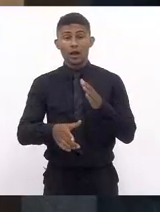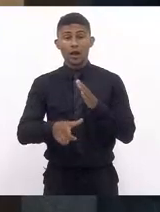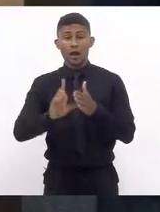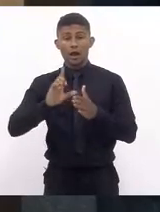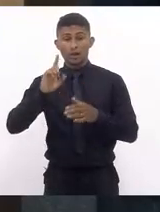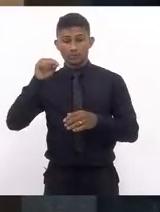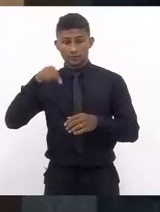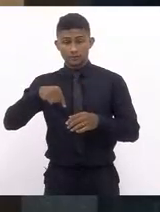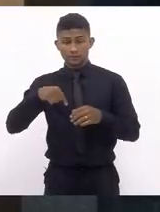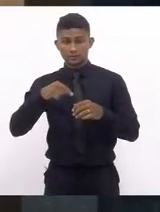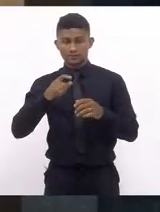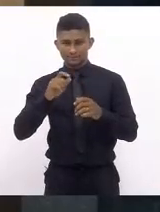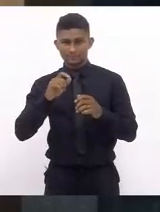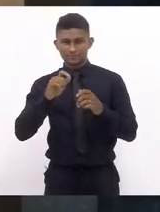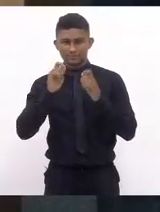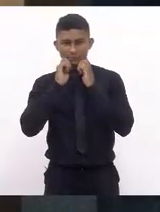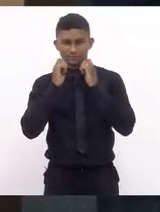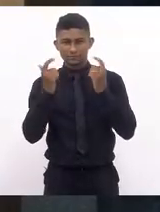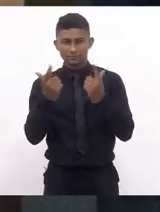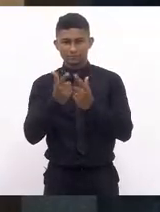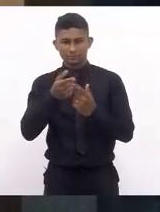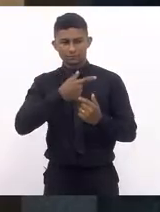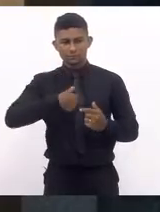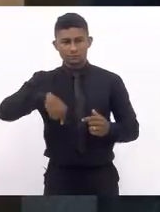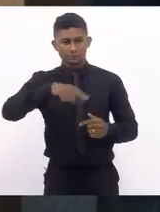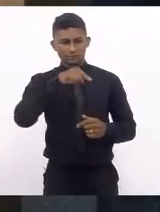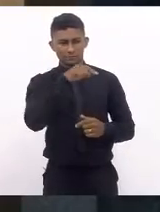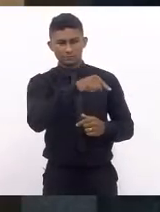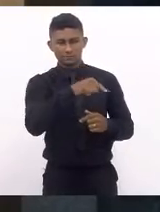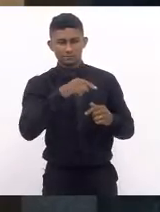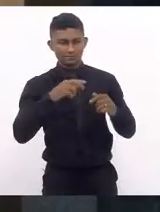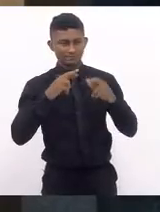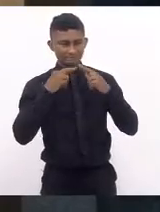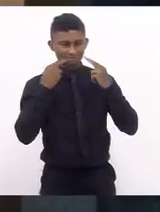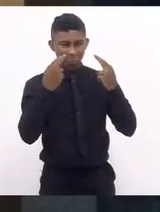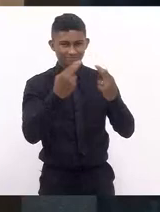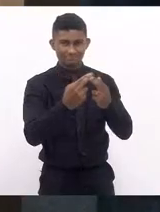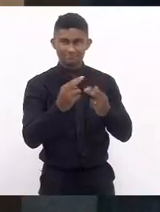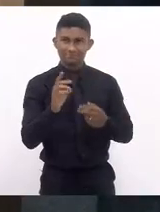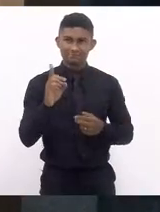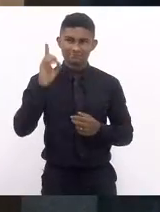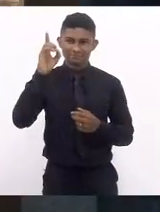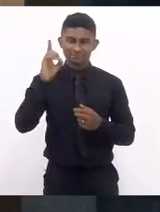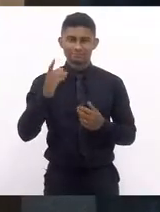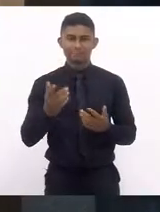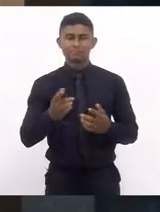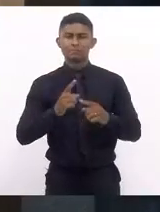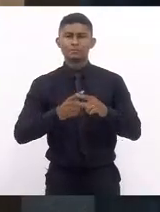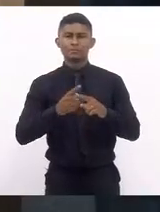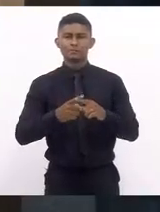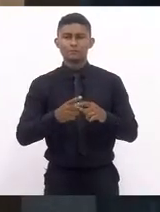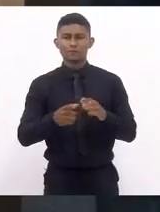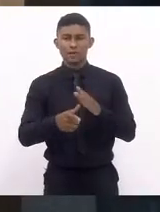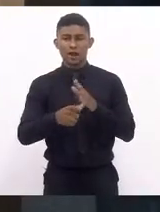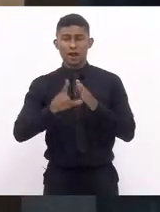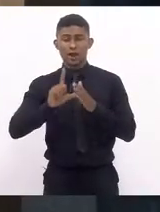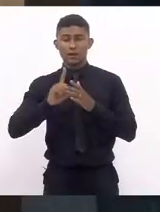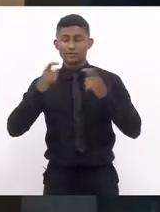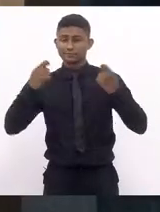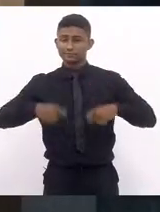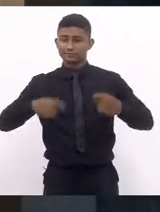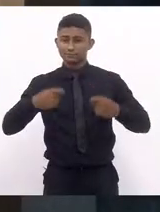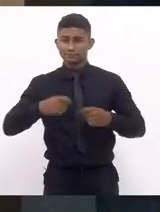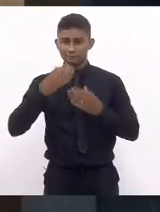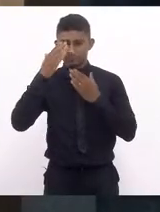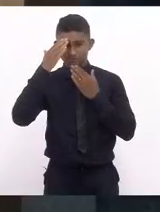nós fizemos um culto no meu gabinete porque um culto porque antes de eu finalizar aqui eu tinha que fazer